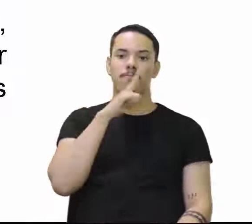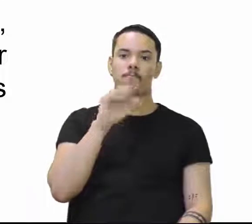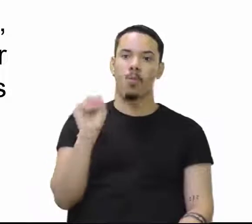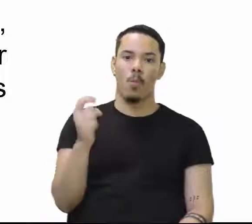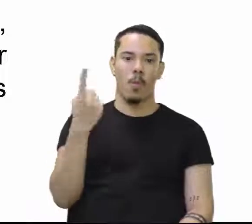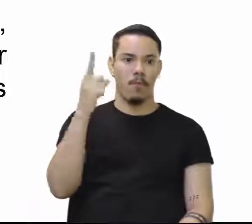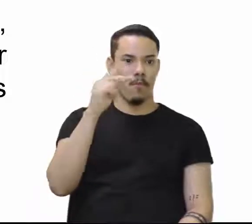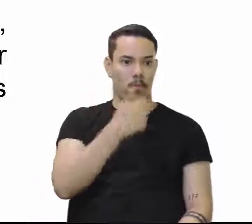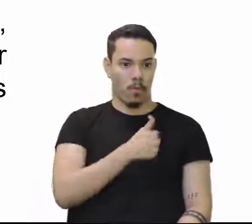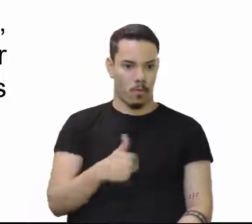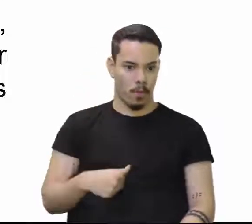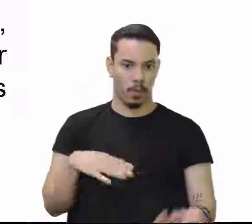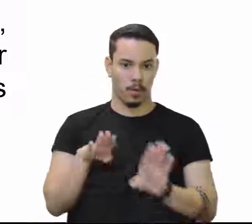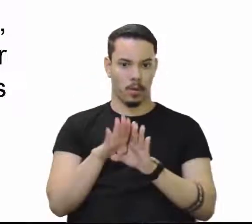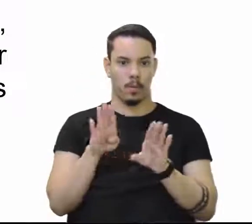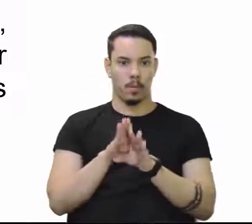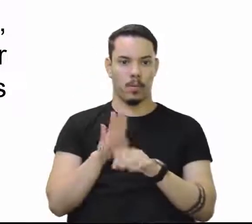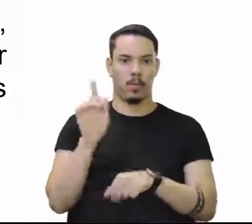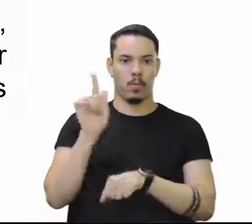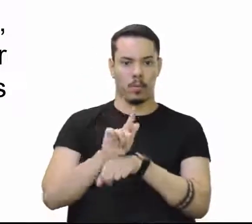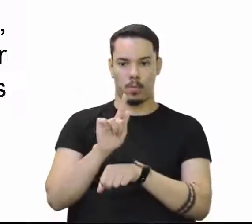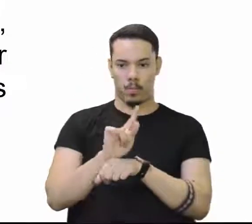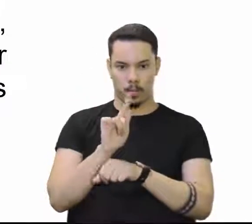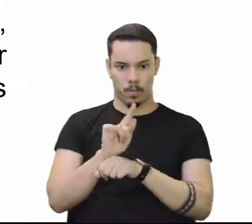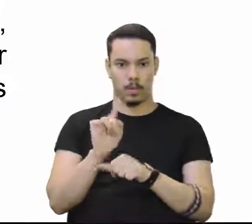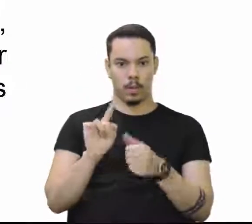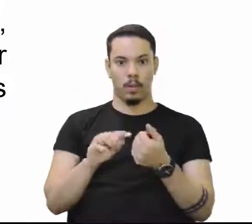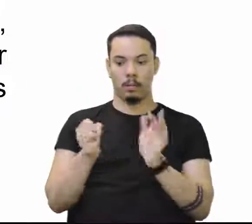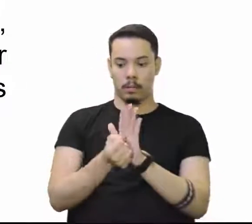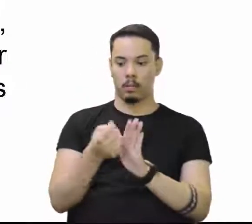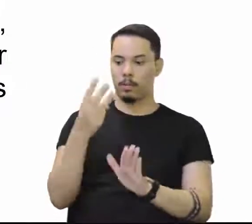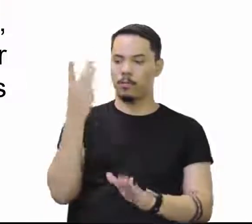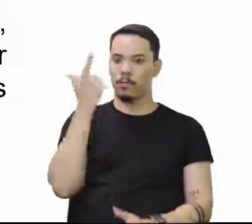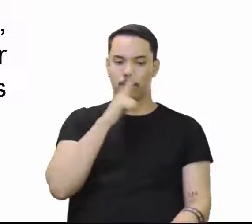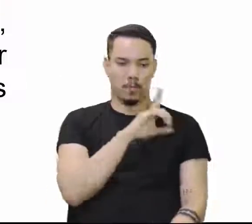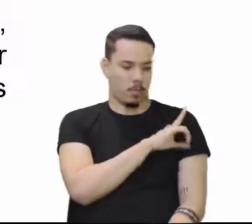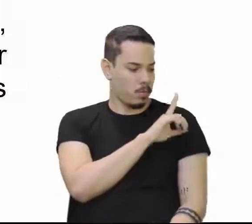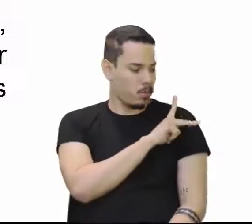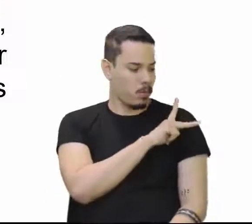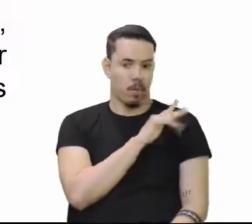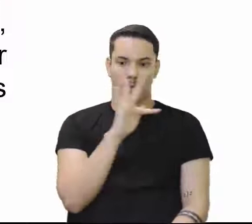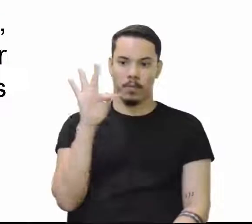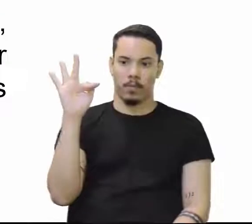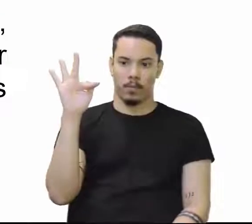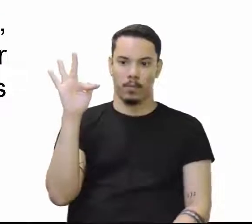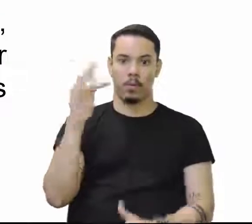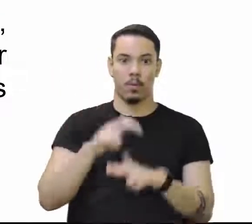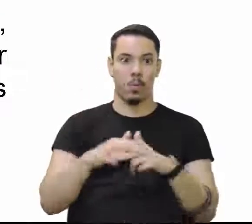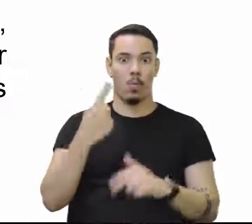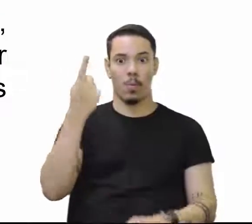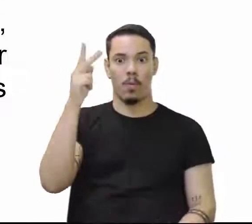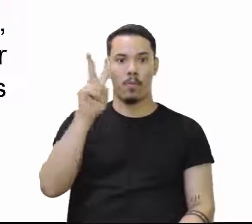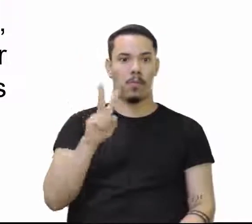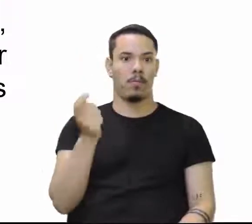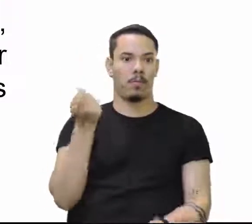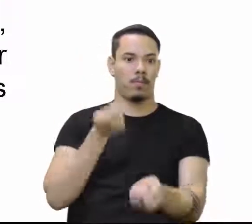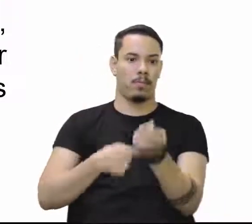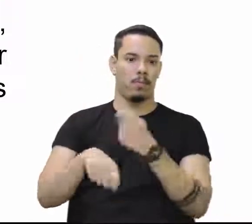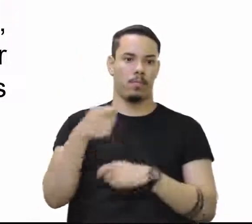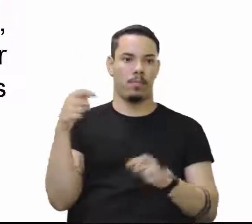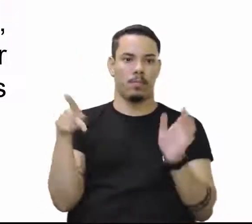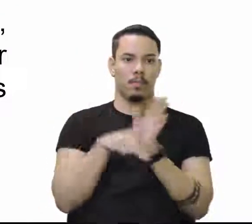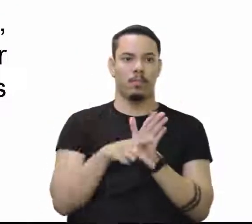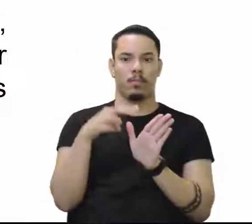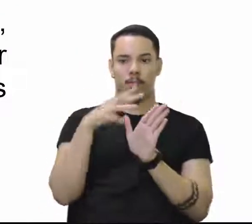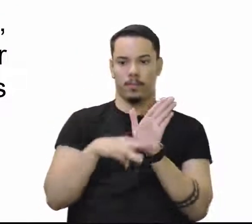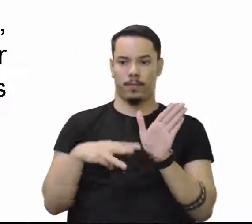vez governador do território federal do Guaporé e 3 vezes deputado federal. E uma vez administrador da Estrada de